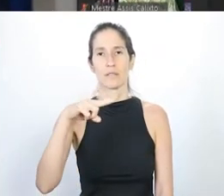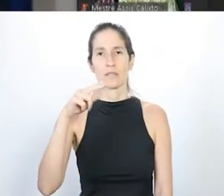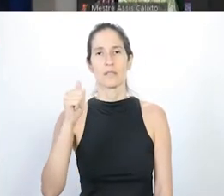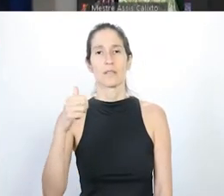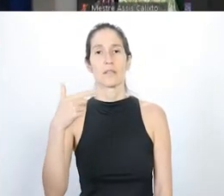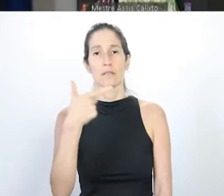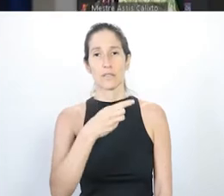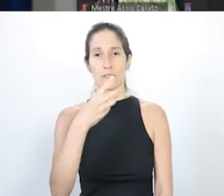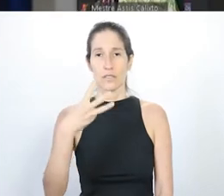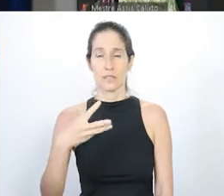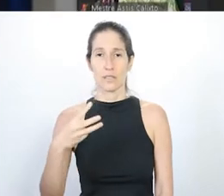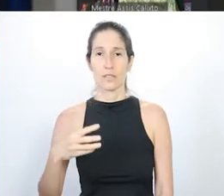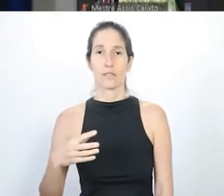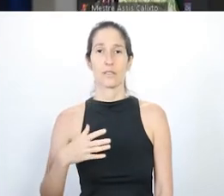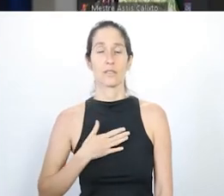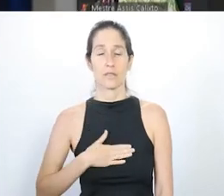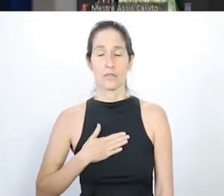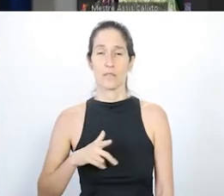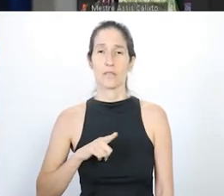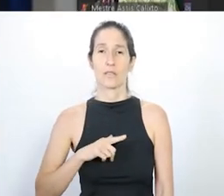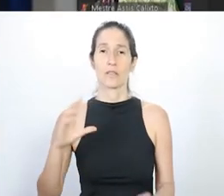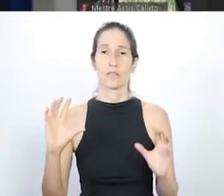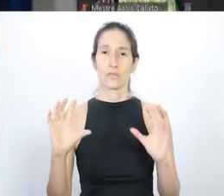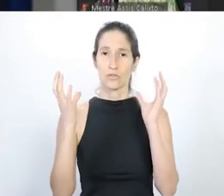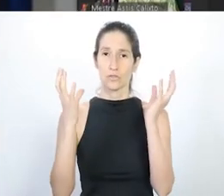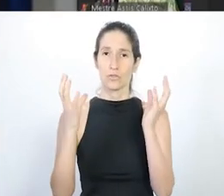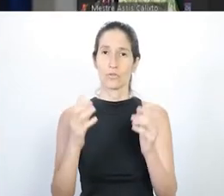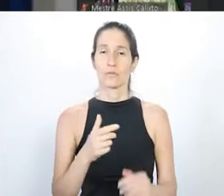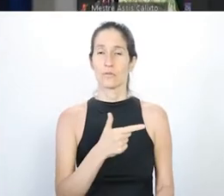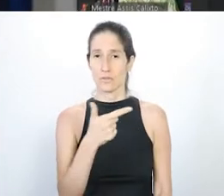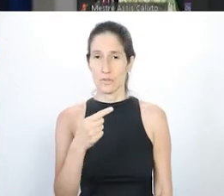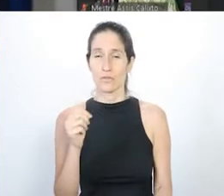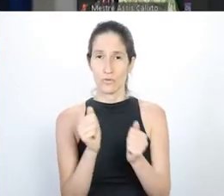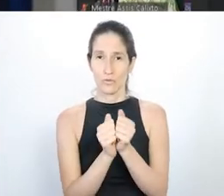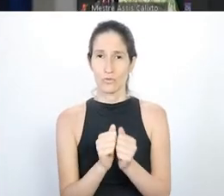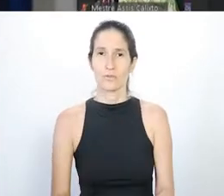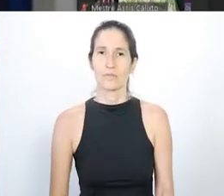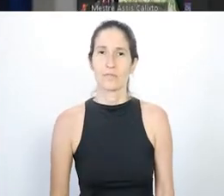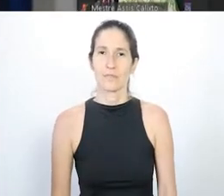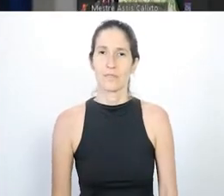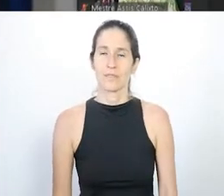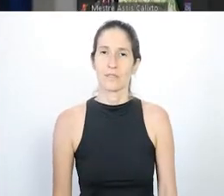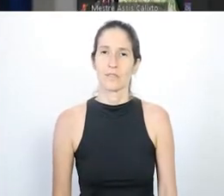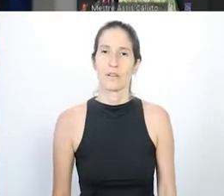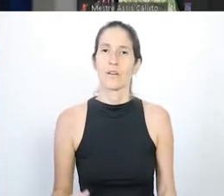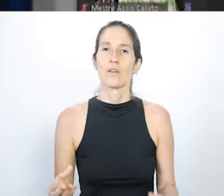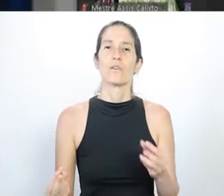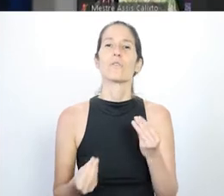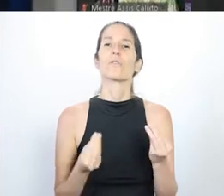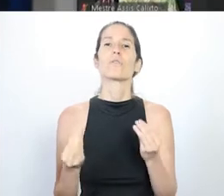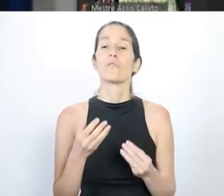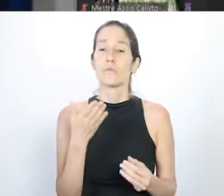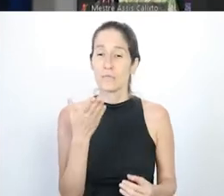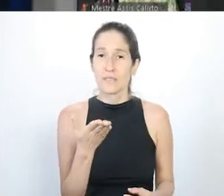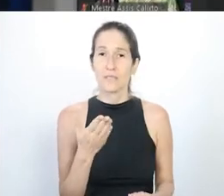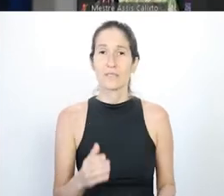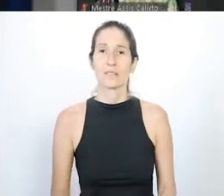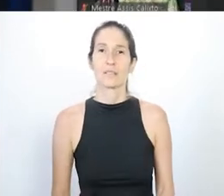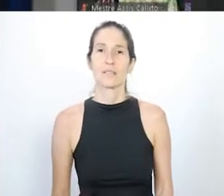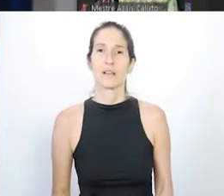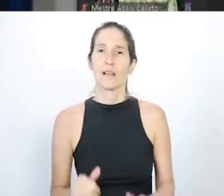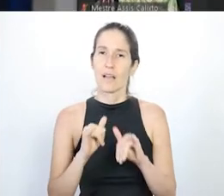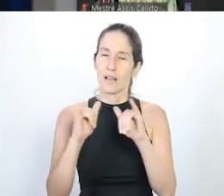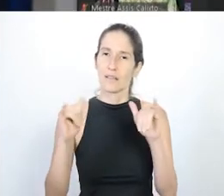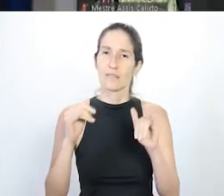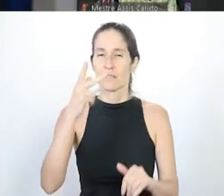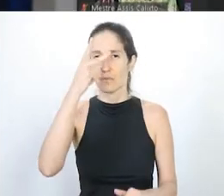Itamaracá e as filhas de Baracho. Como é que a senhora, o que, é que a senhora pode dizer para o povo que está em casa, o povo que não viu ainda, que